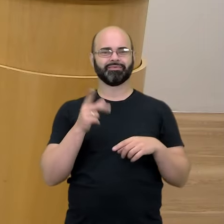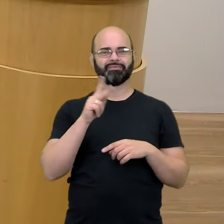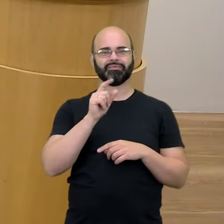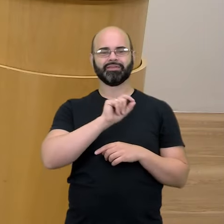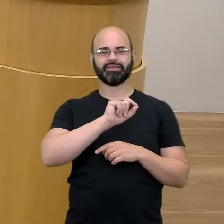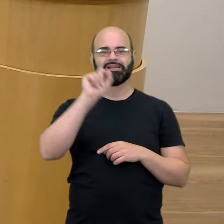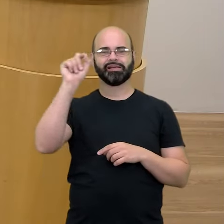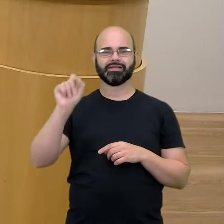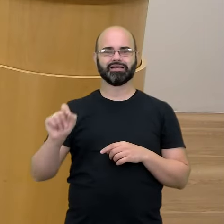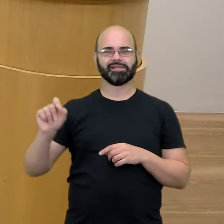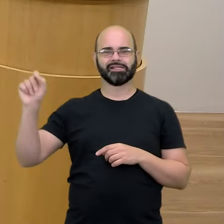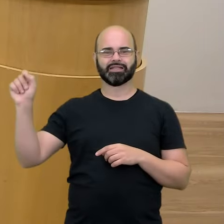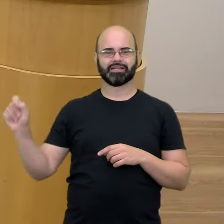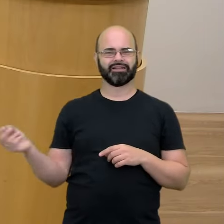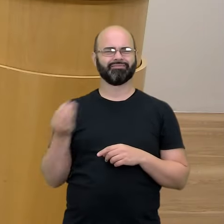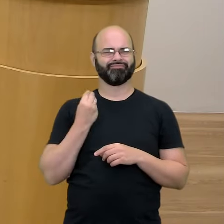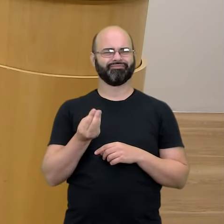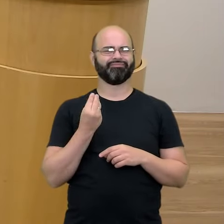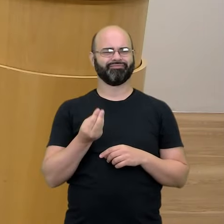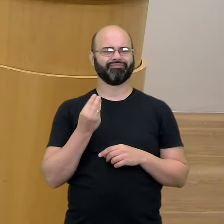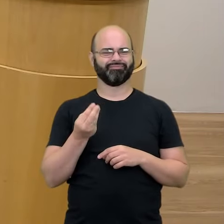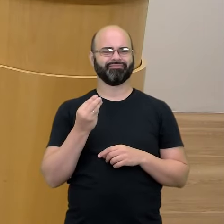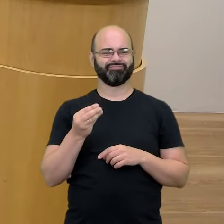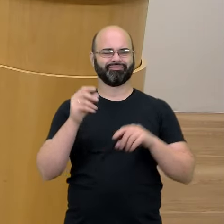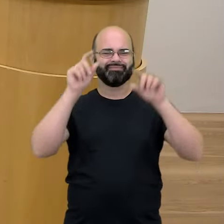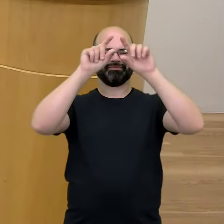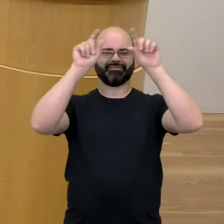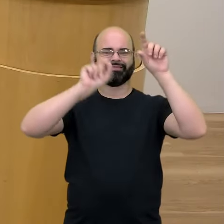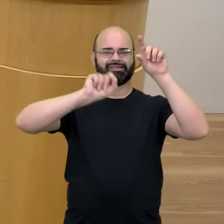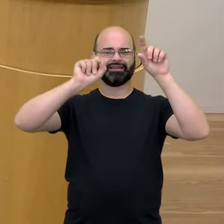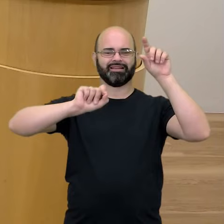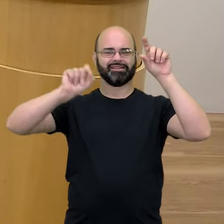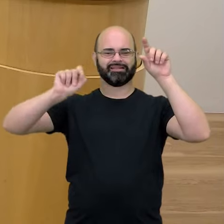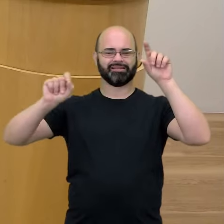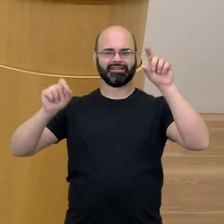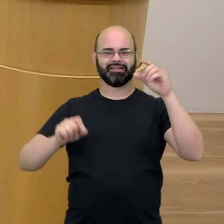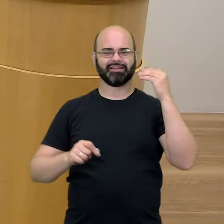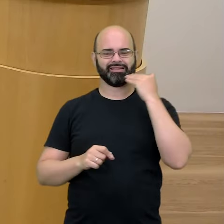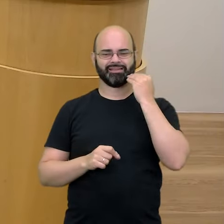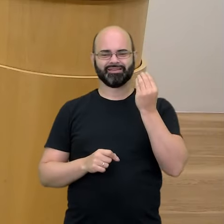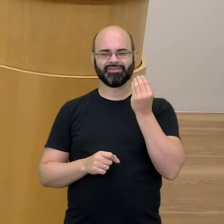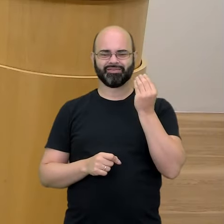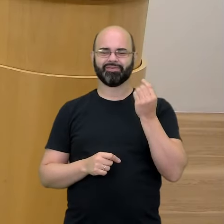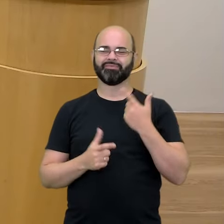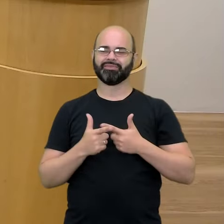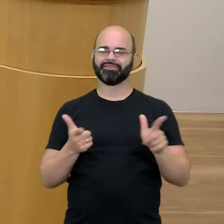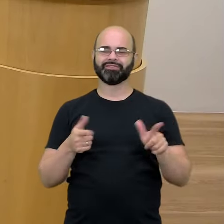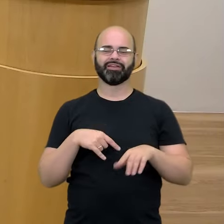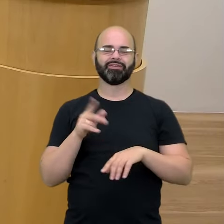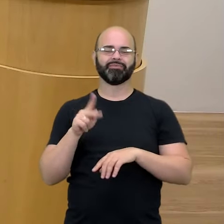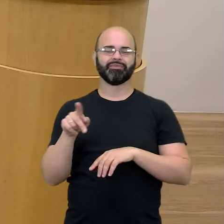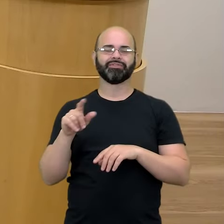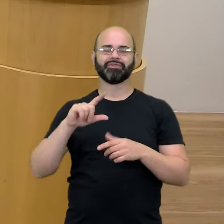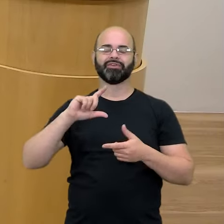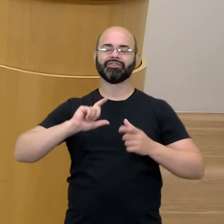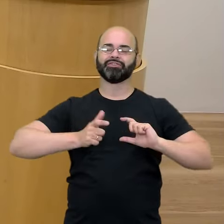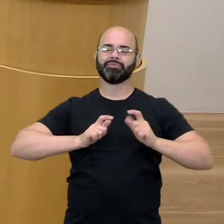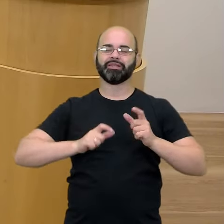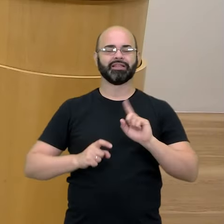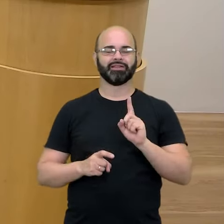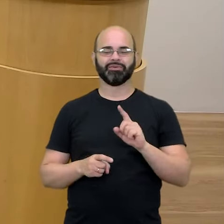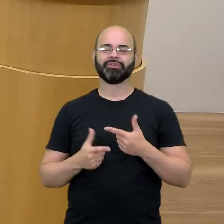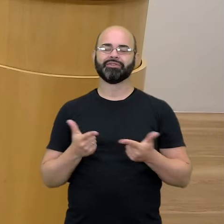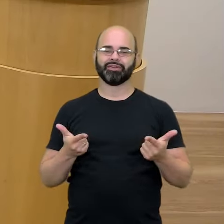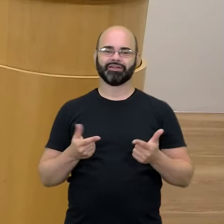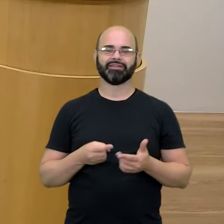Eu faço olha lá. Eu sou o cara do traço. Aí, durante essas aulas, eu vou me aproximar da professora Juliana aqui.